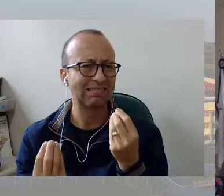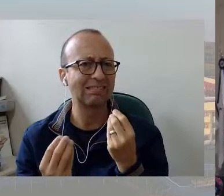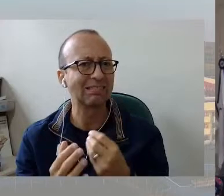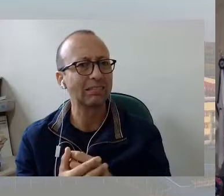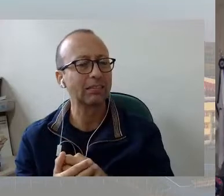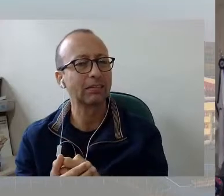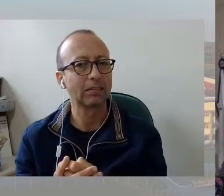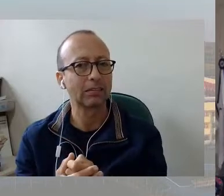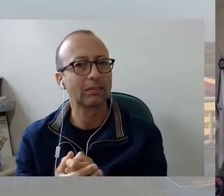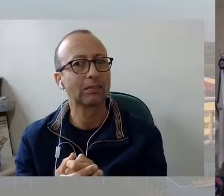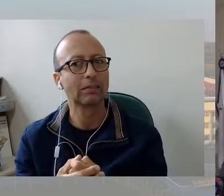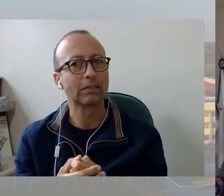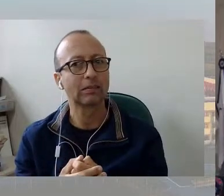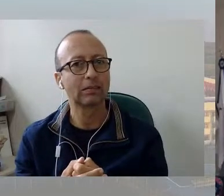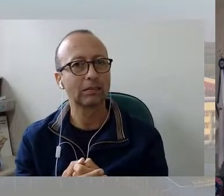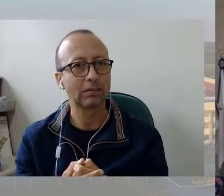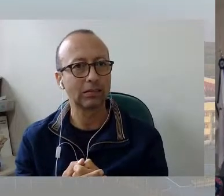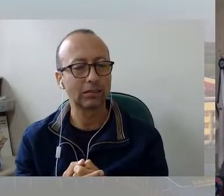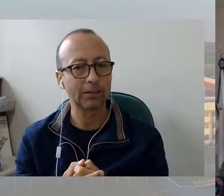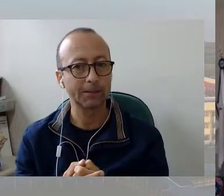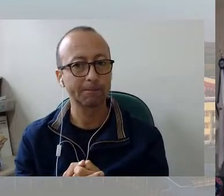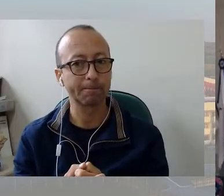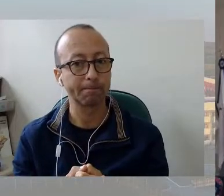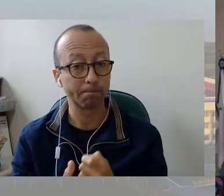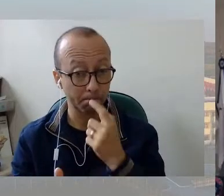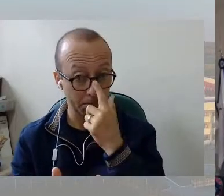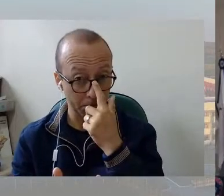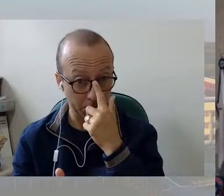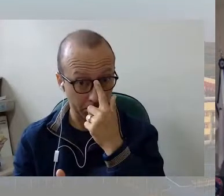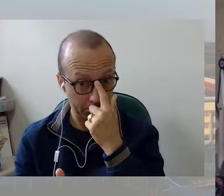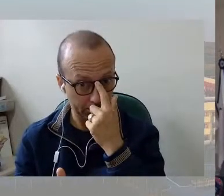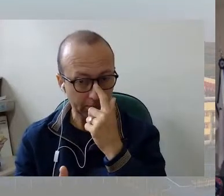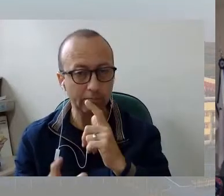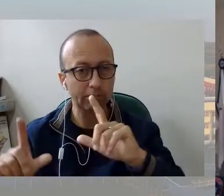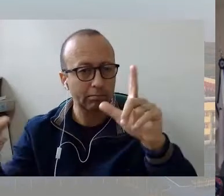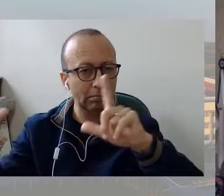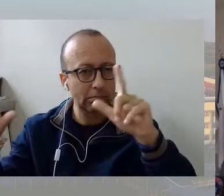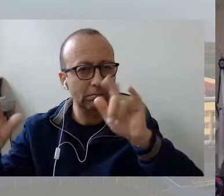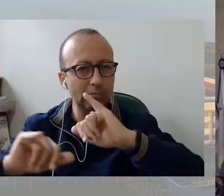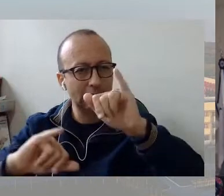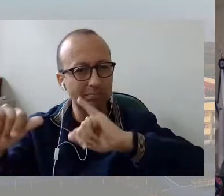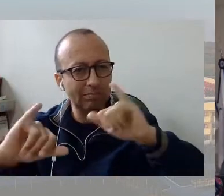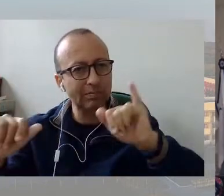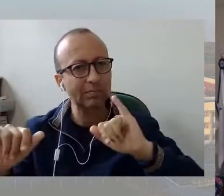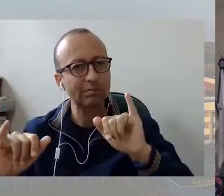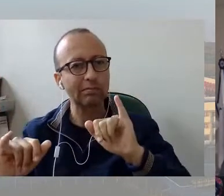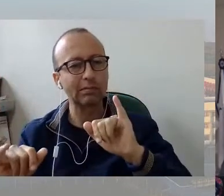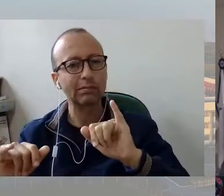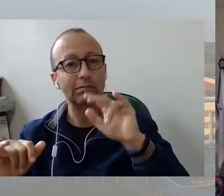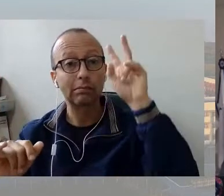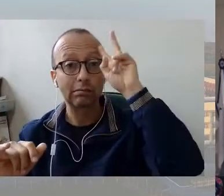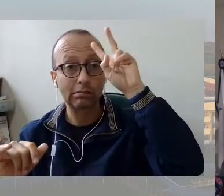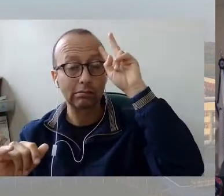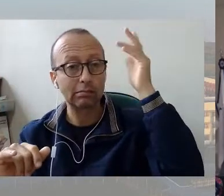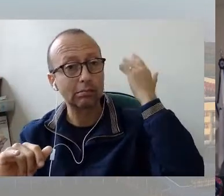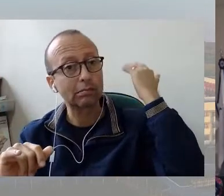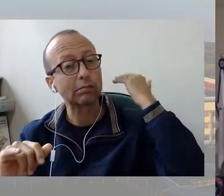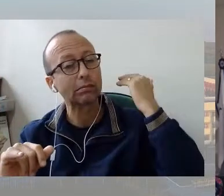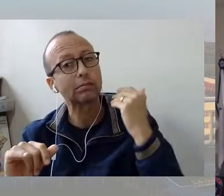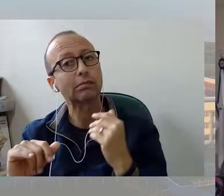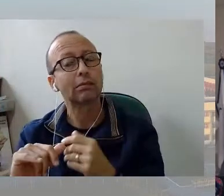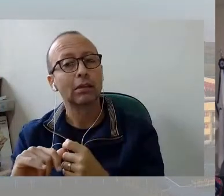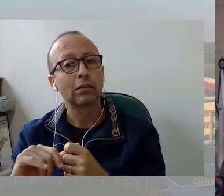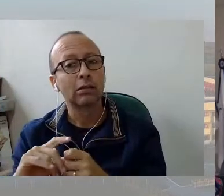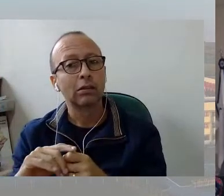vejo a mídia que voltam coisas do passado e até